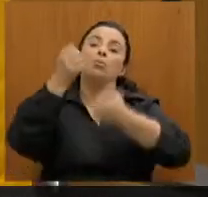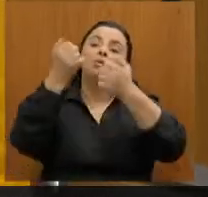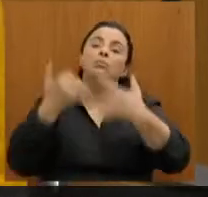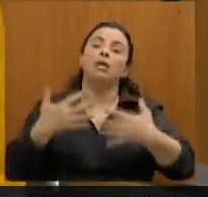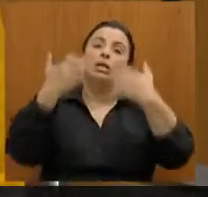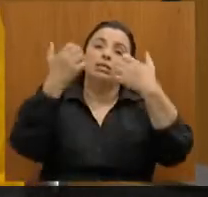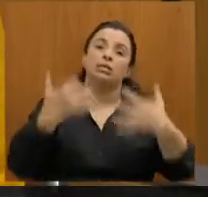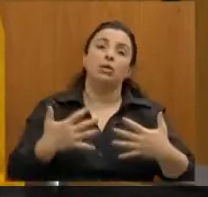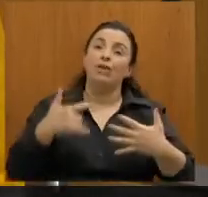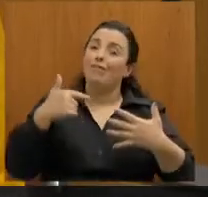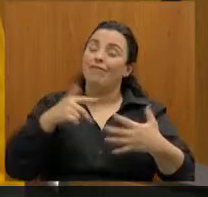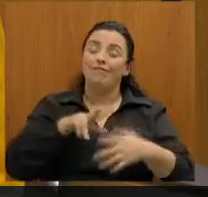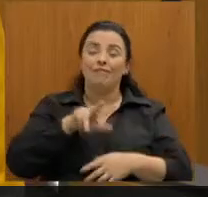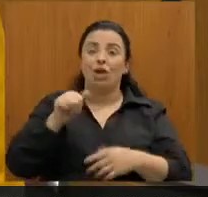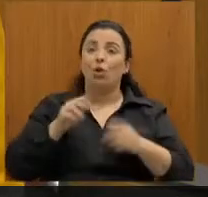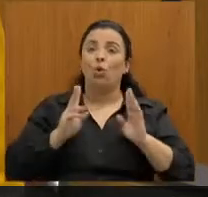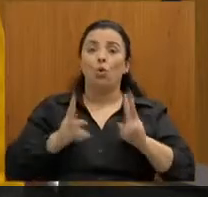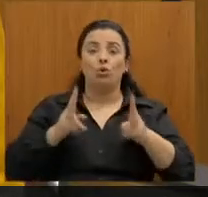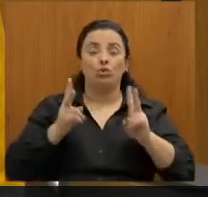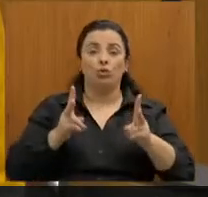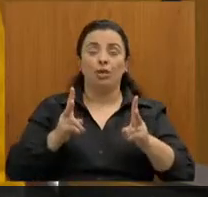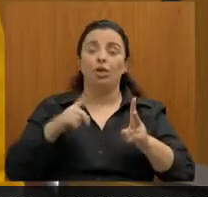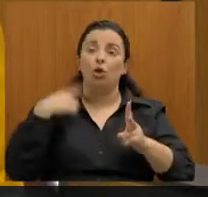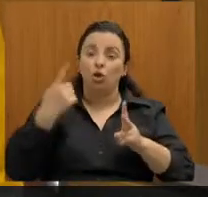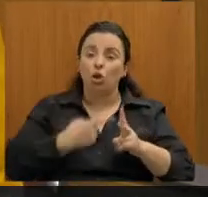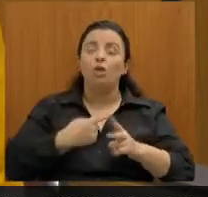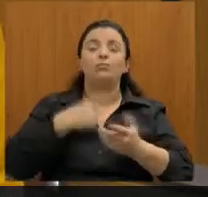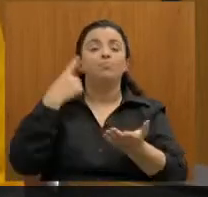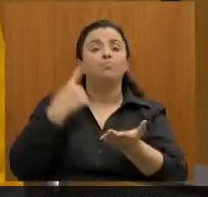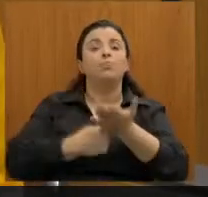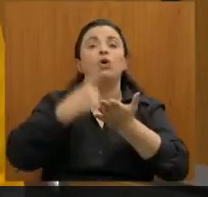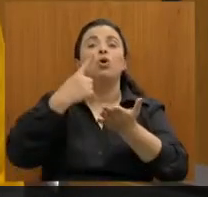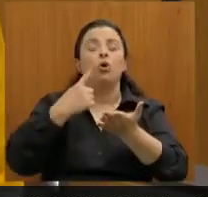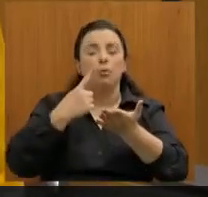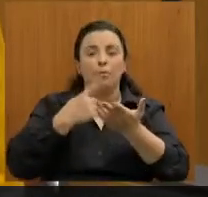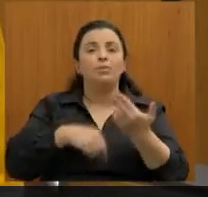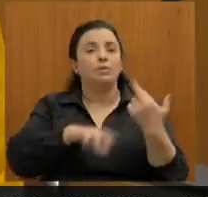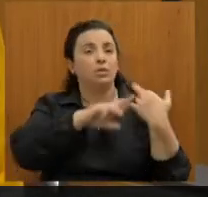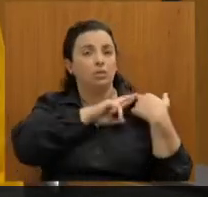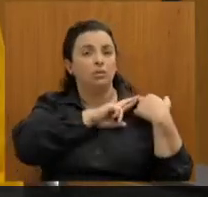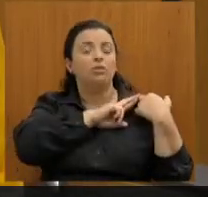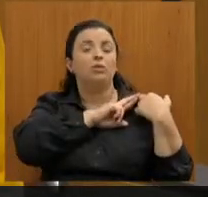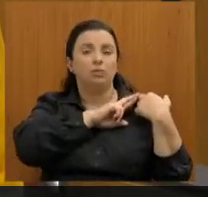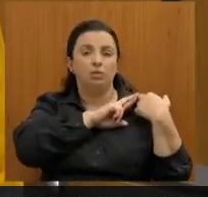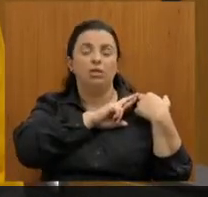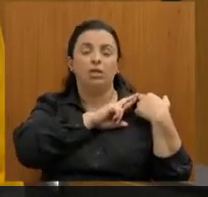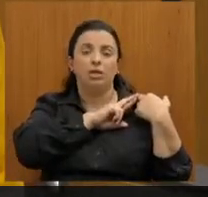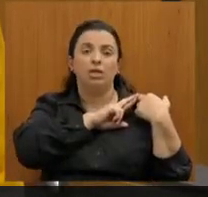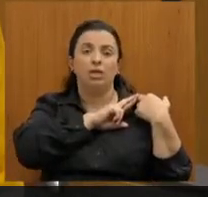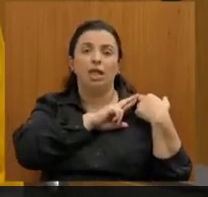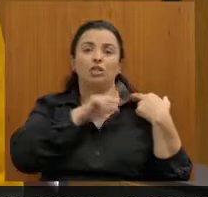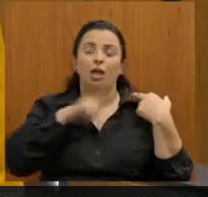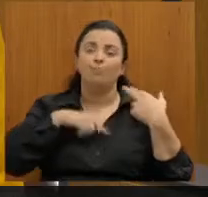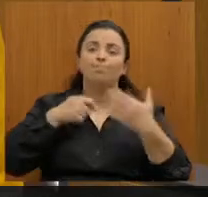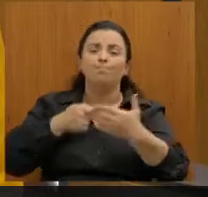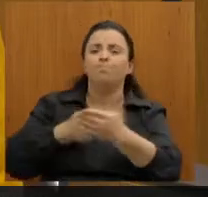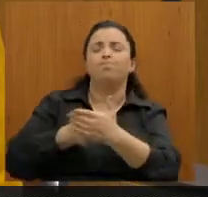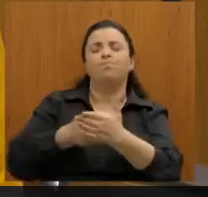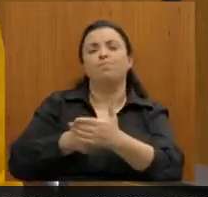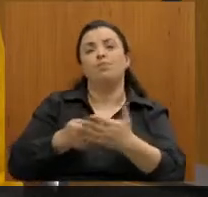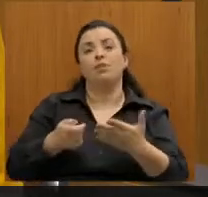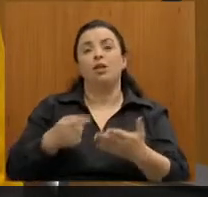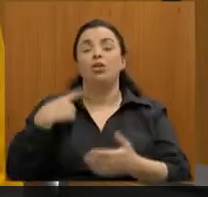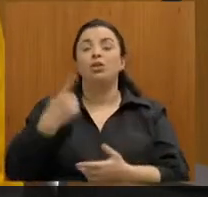acontecer então acho que esse essa é a nossa tarefa é eu sempre falo da importância